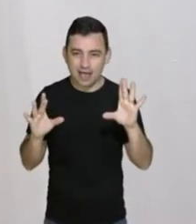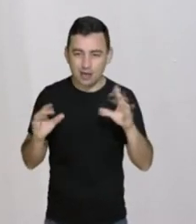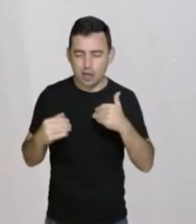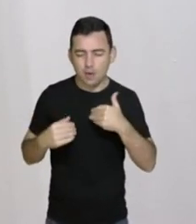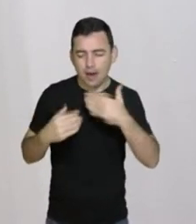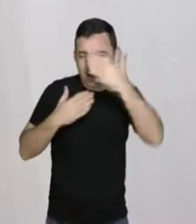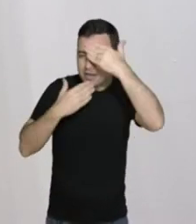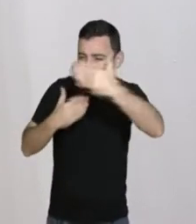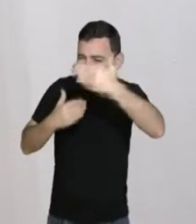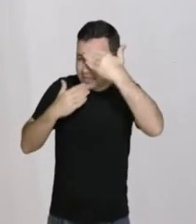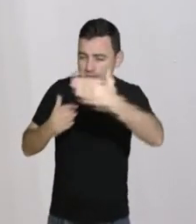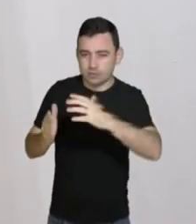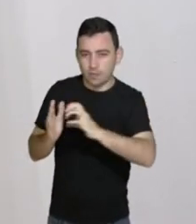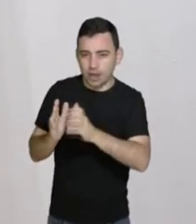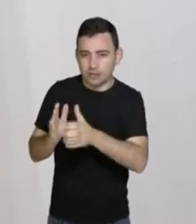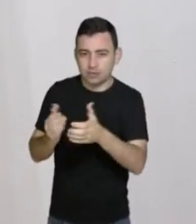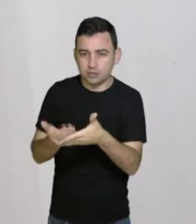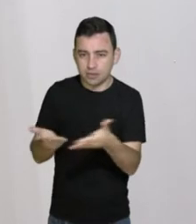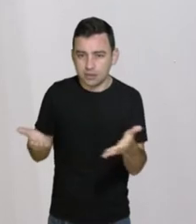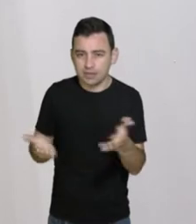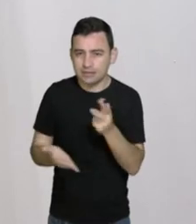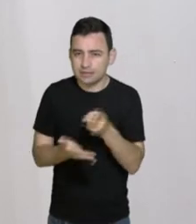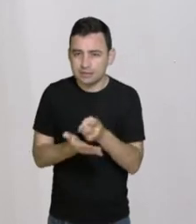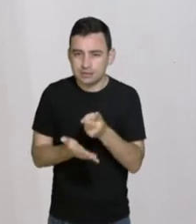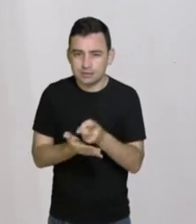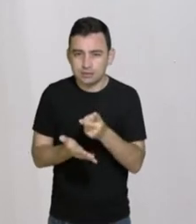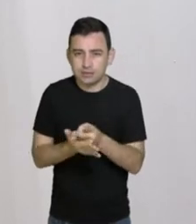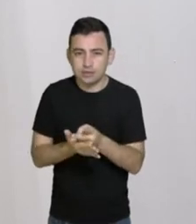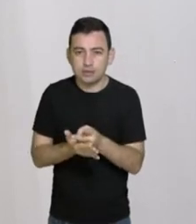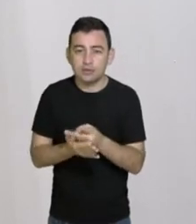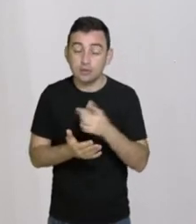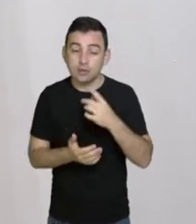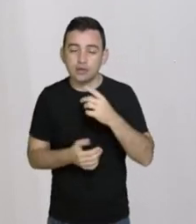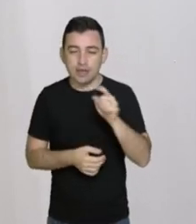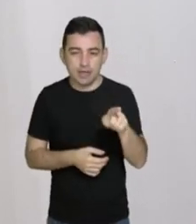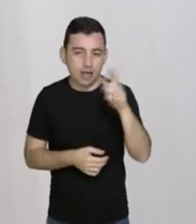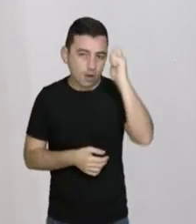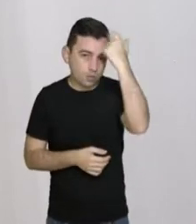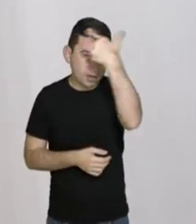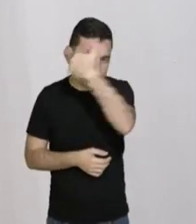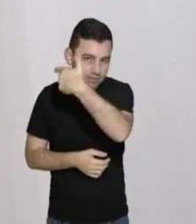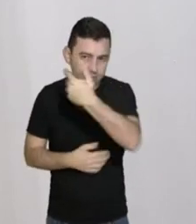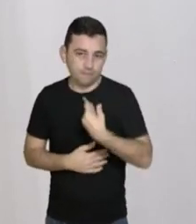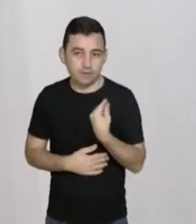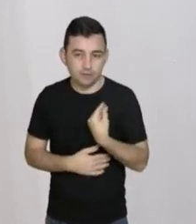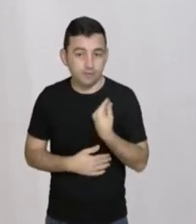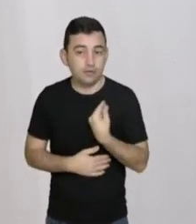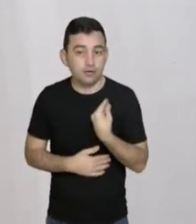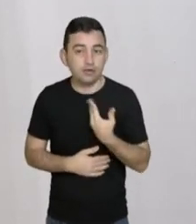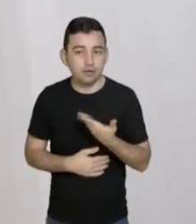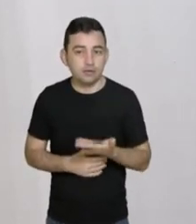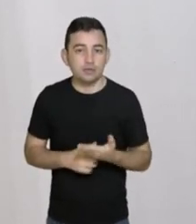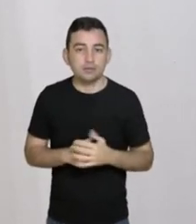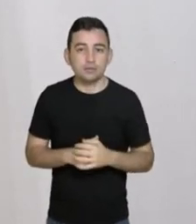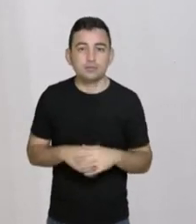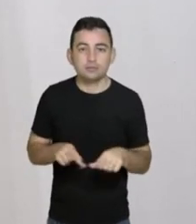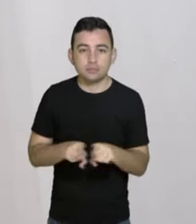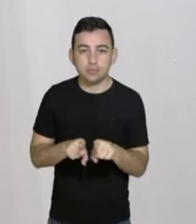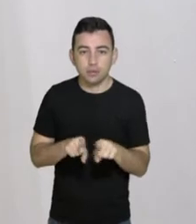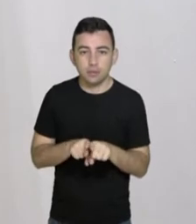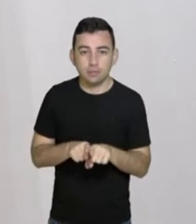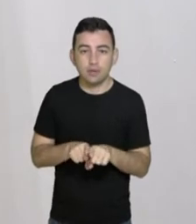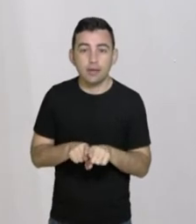de partido que sempre fez o nobre deputado Altair Silva, aqui presente. Também estendo